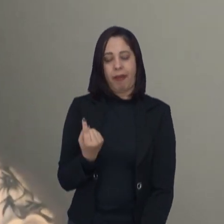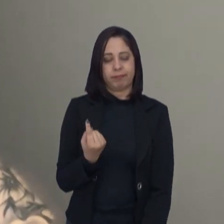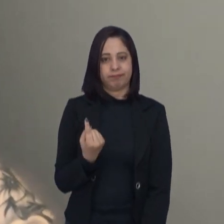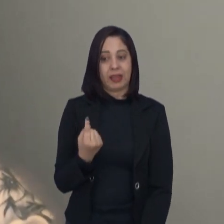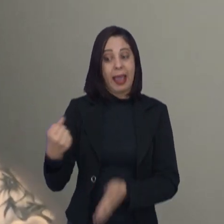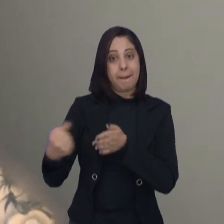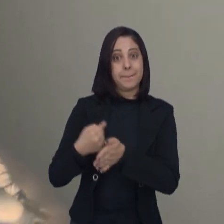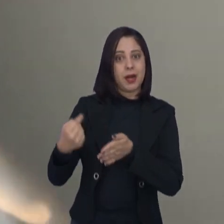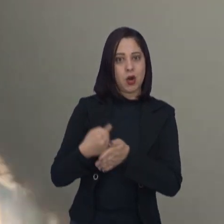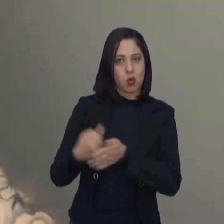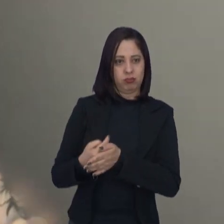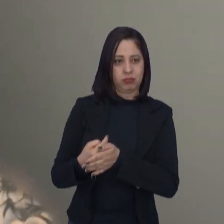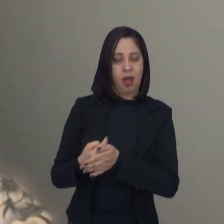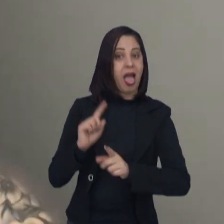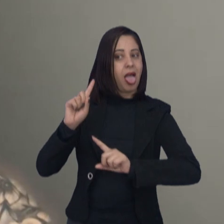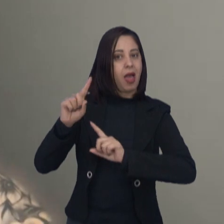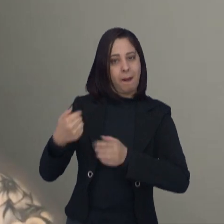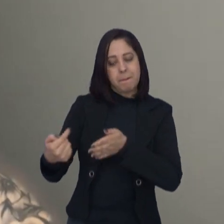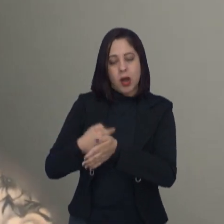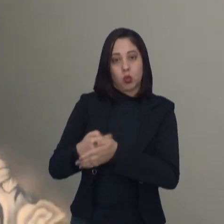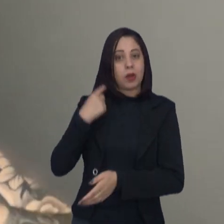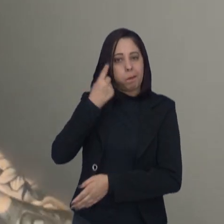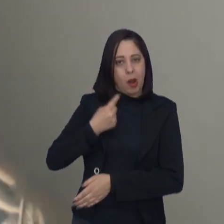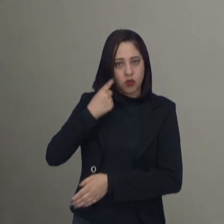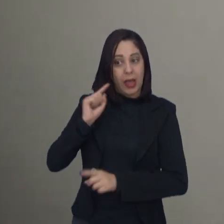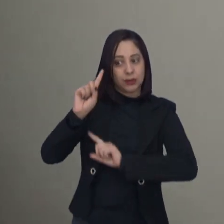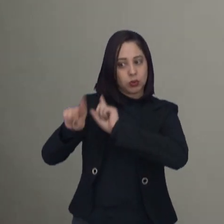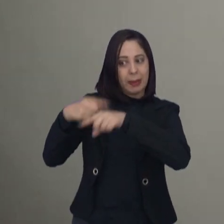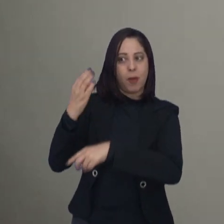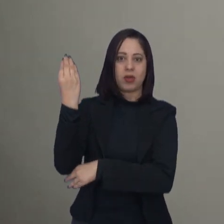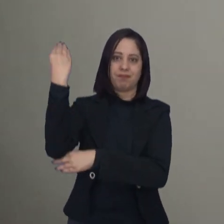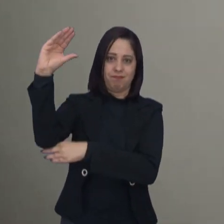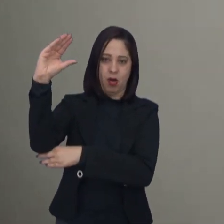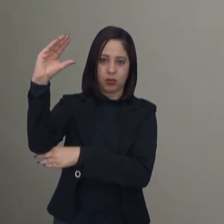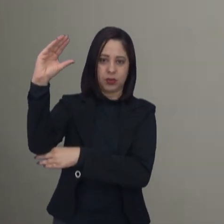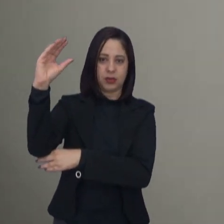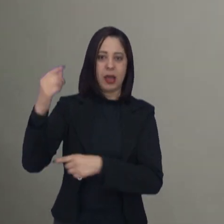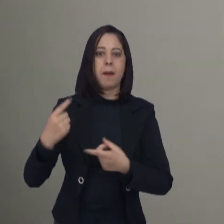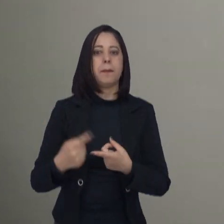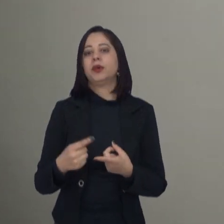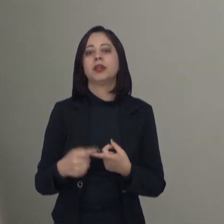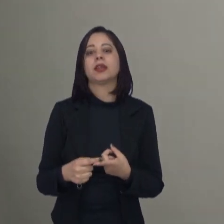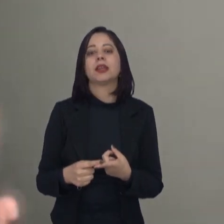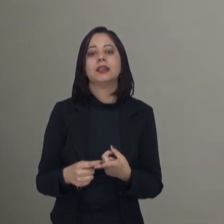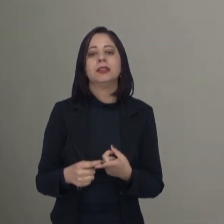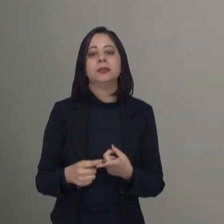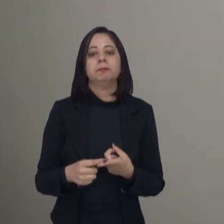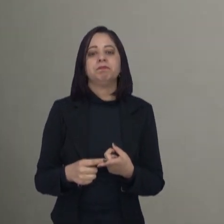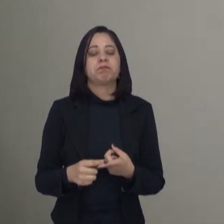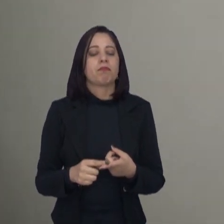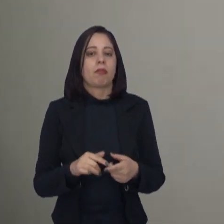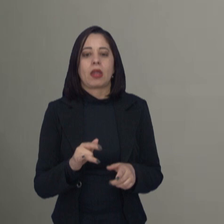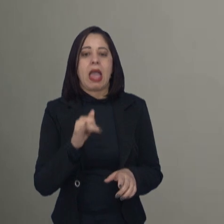gente tem que ter muito cuidado com cada termo que a gente utiliza. Criou-se uma mentalidade que a internet protege